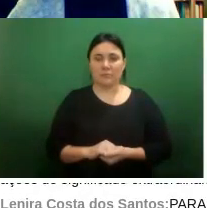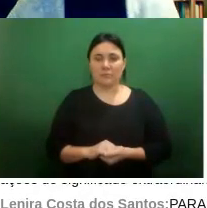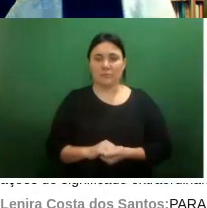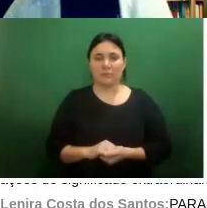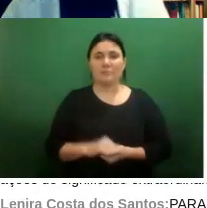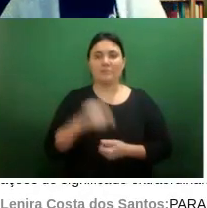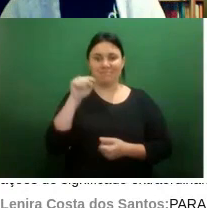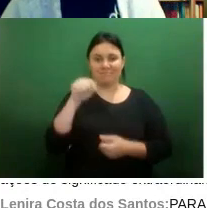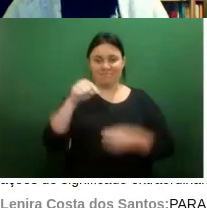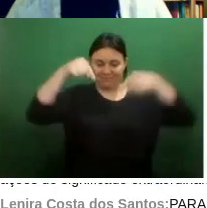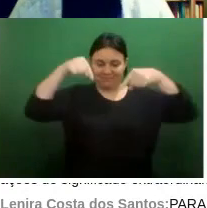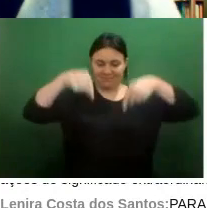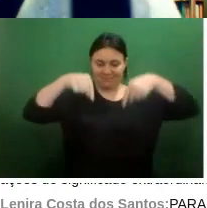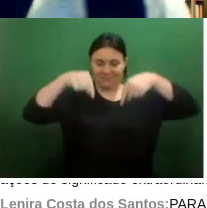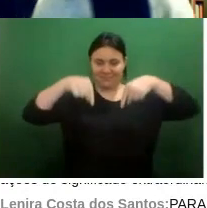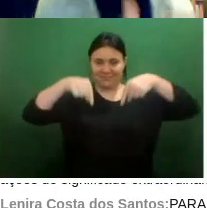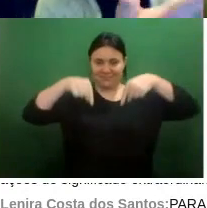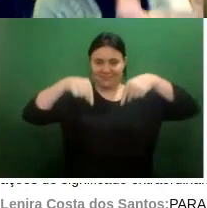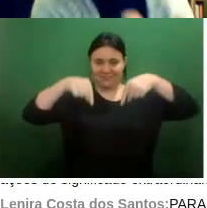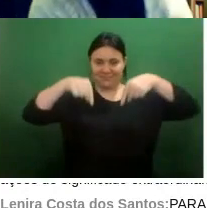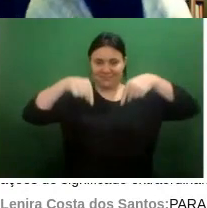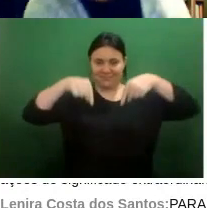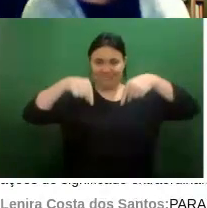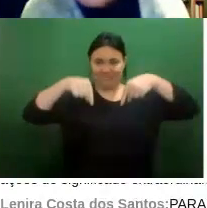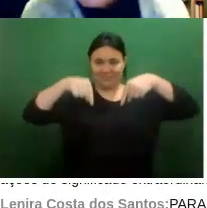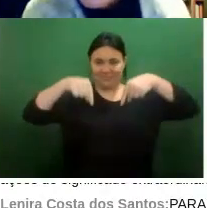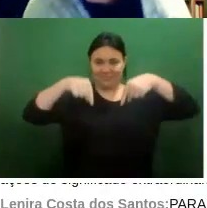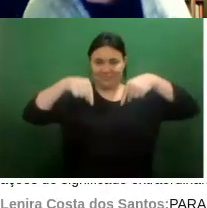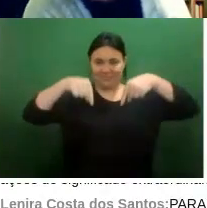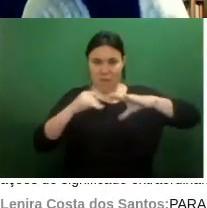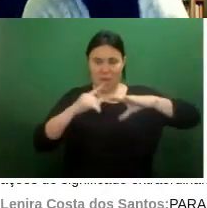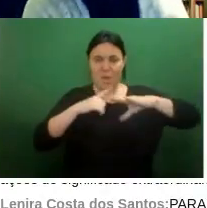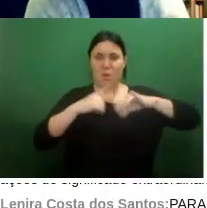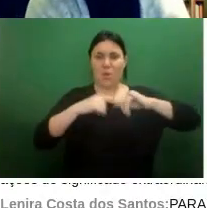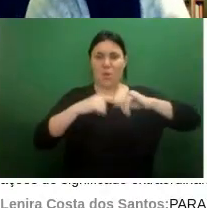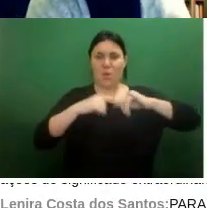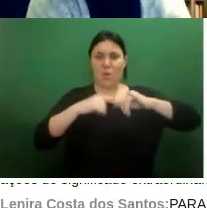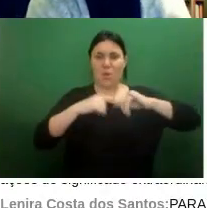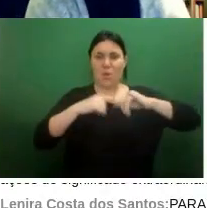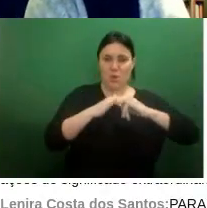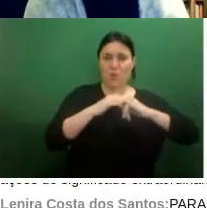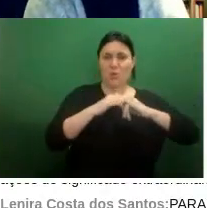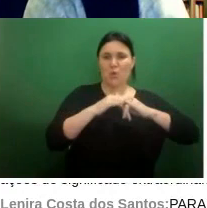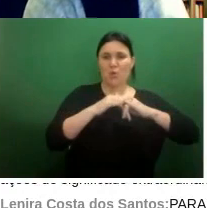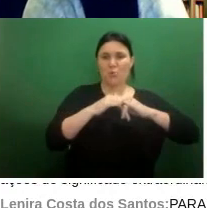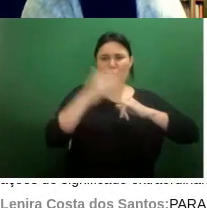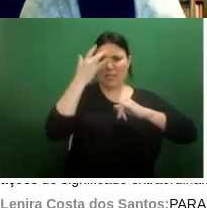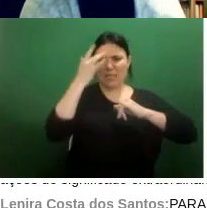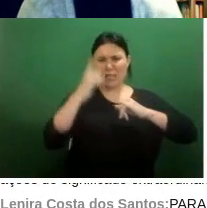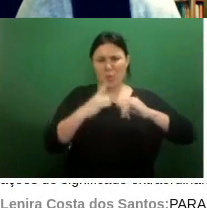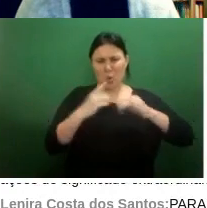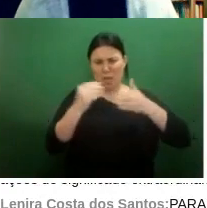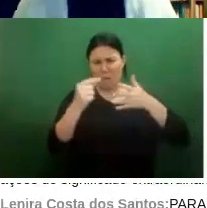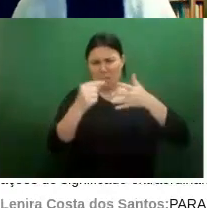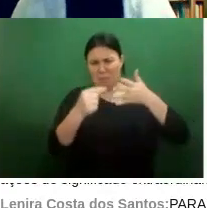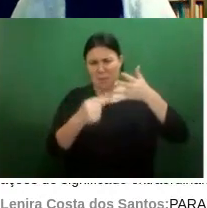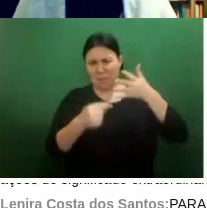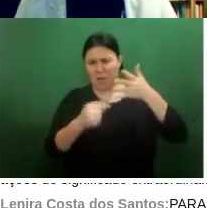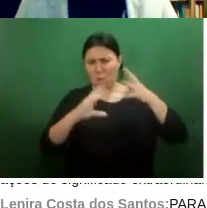Aqui. Tá bom? Pronto. Eu não sei se eu vou ter acesso a esses comentários todos aqui, os do